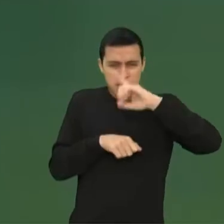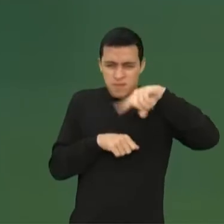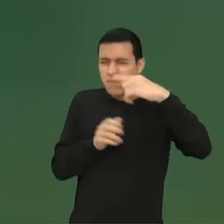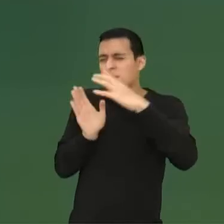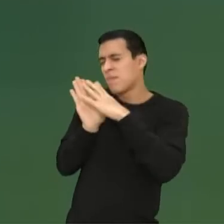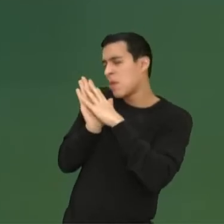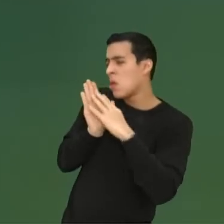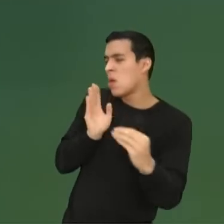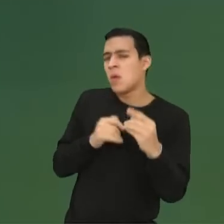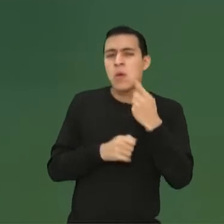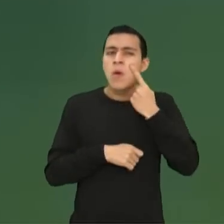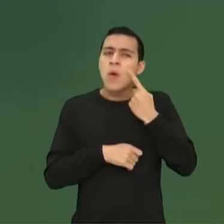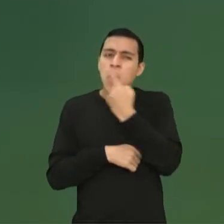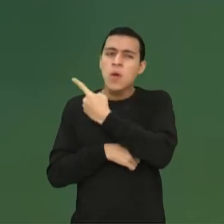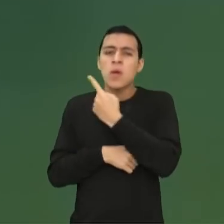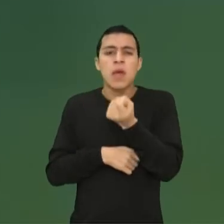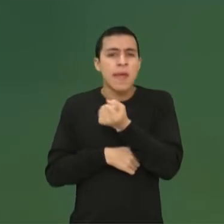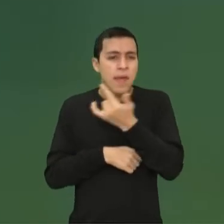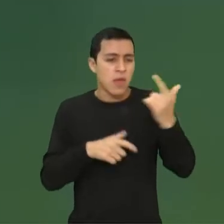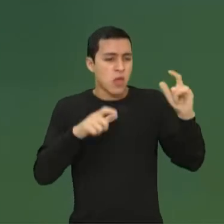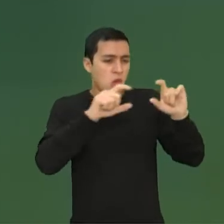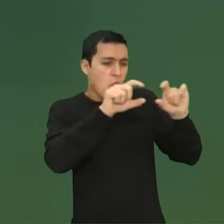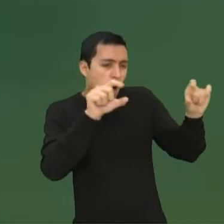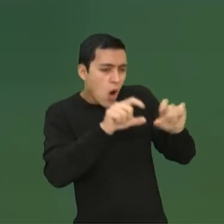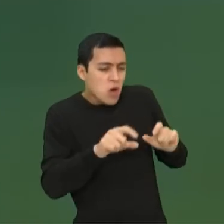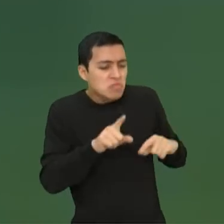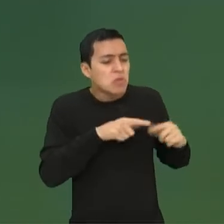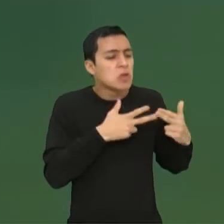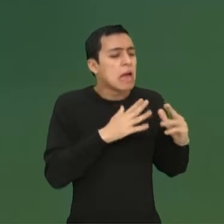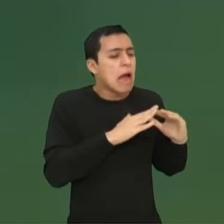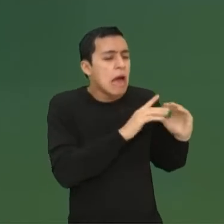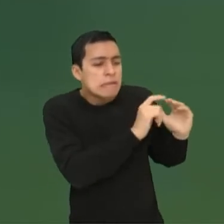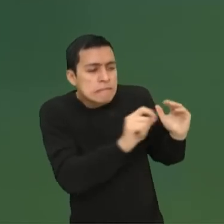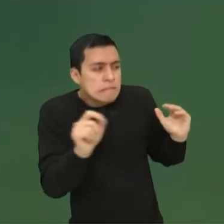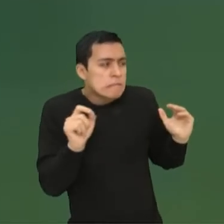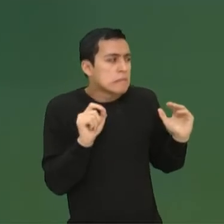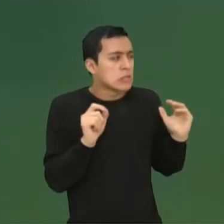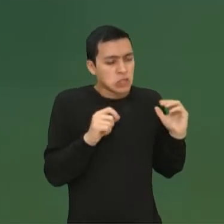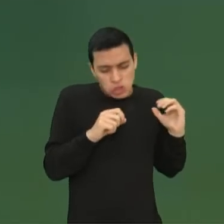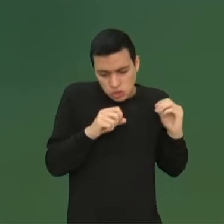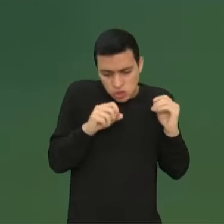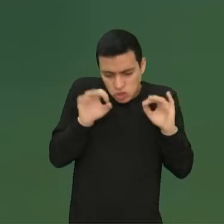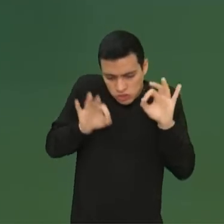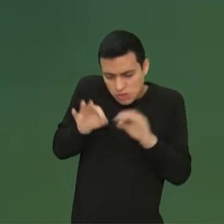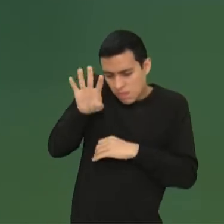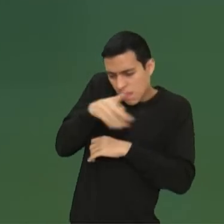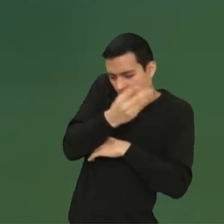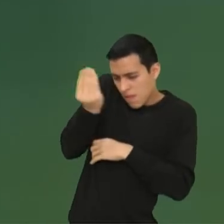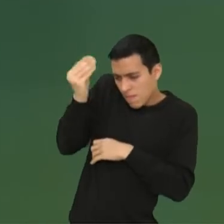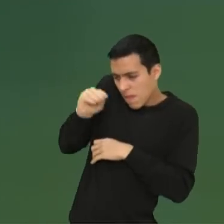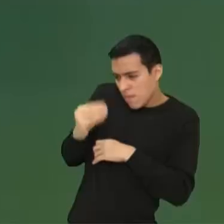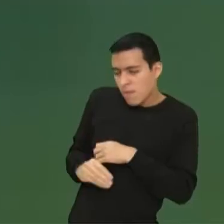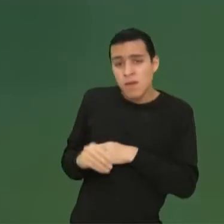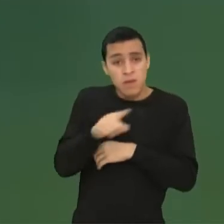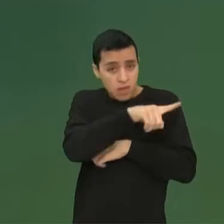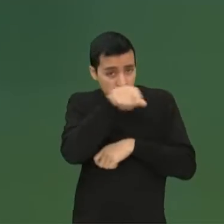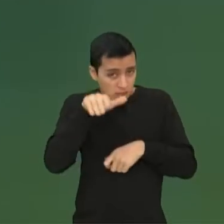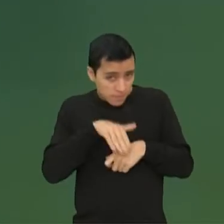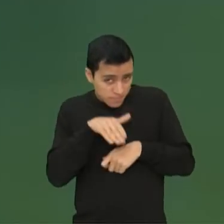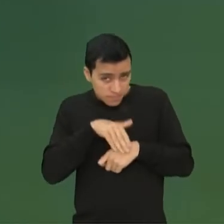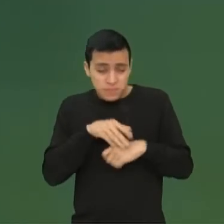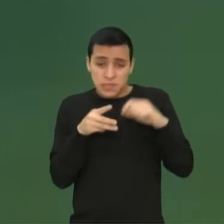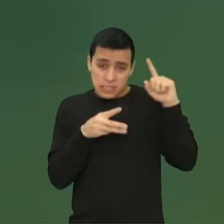pouco. Observe alguns rótulos de produtos que você tem em casa e construa uma tabela abaixo. Então, você vai escolher